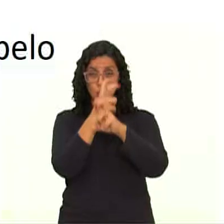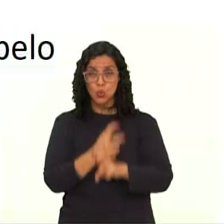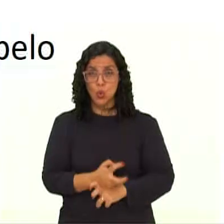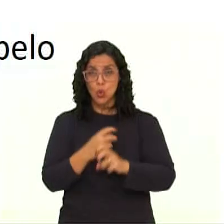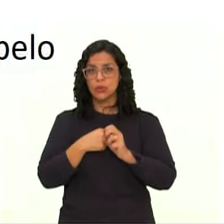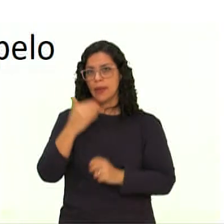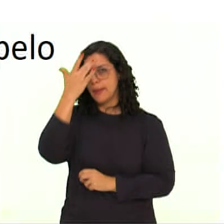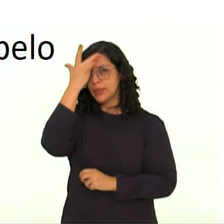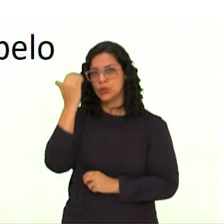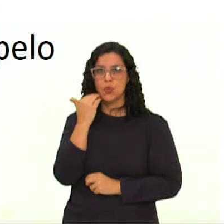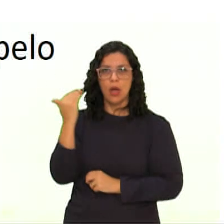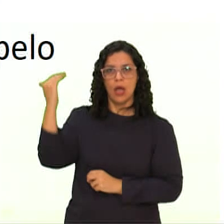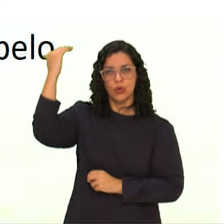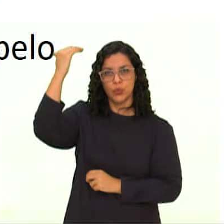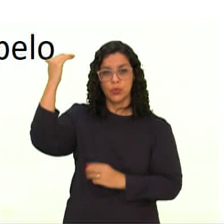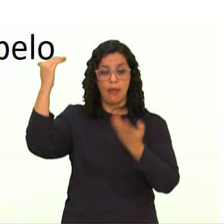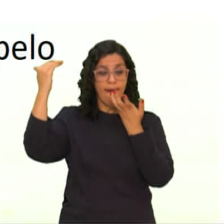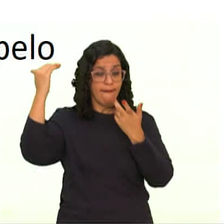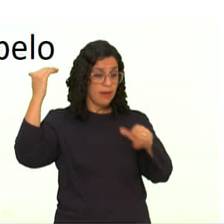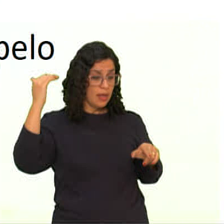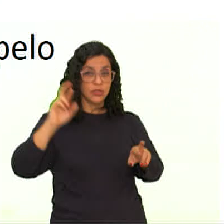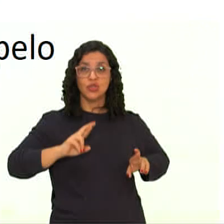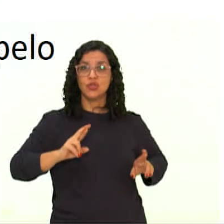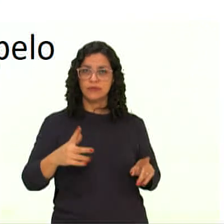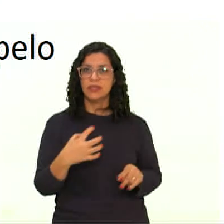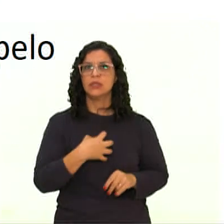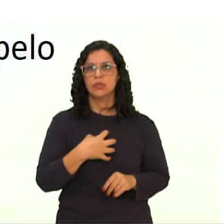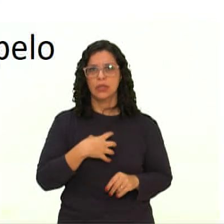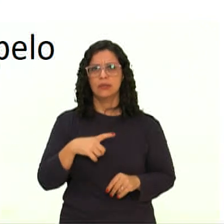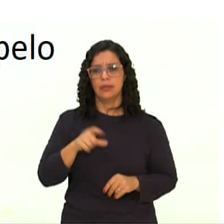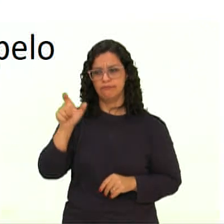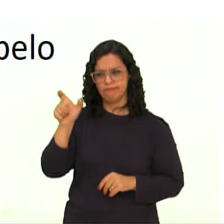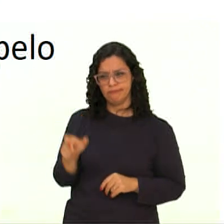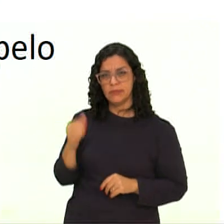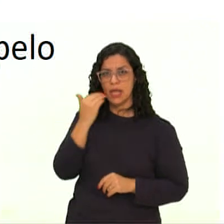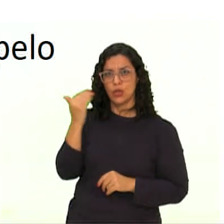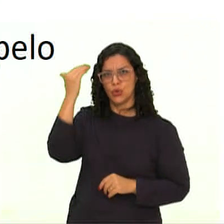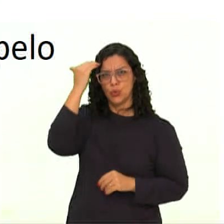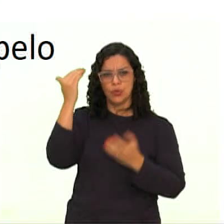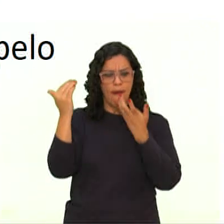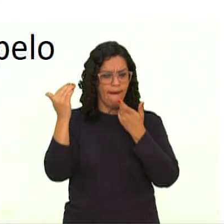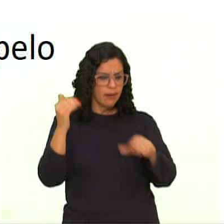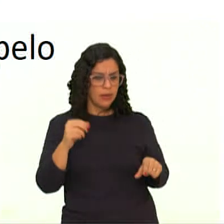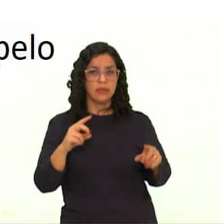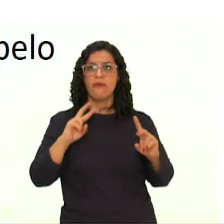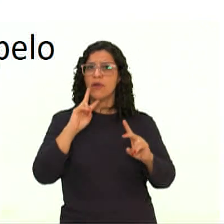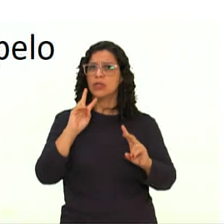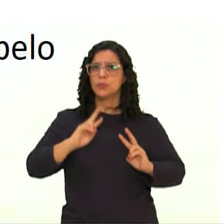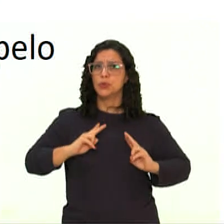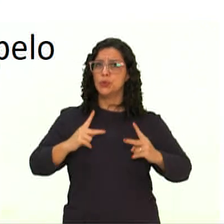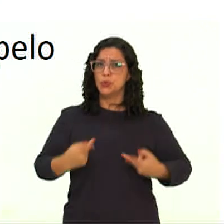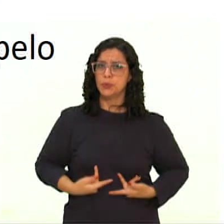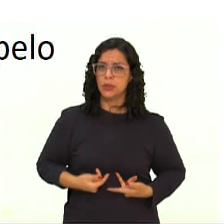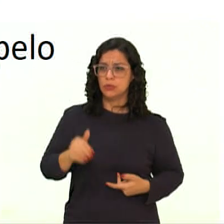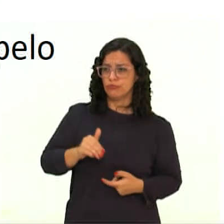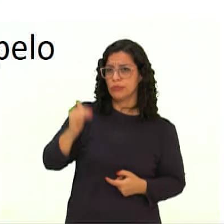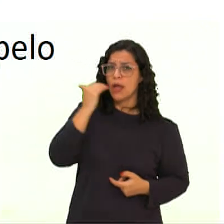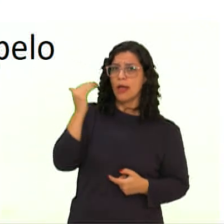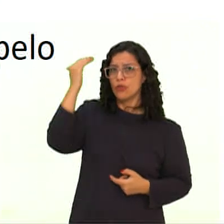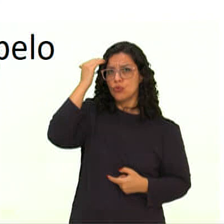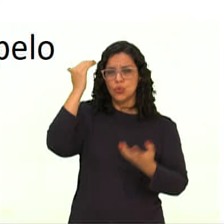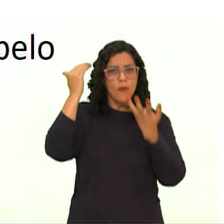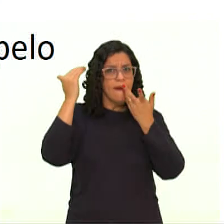de um adulto e o de uma criança apresentam algumas diferenças. Beleza. A respeito do esqueleto humano nas diferentes fases da